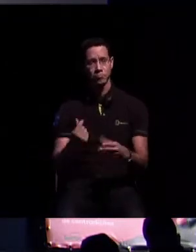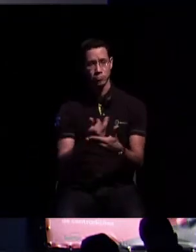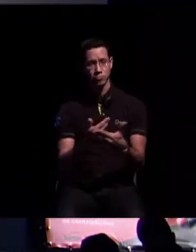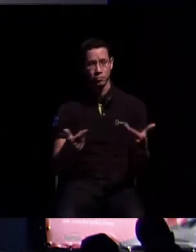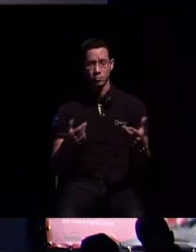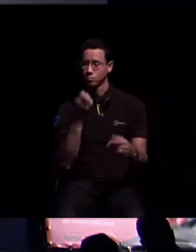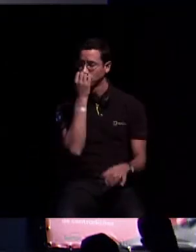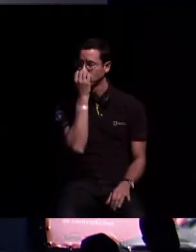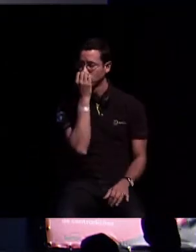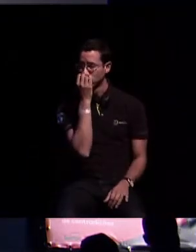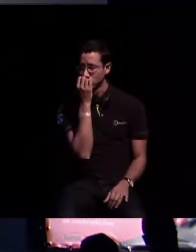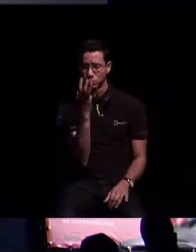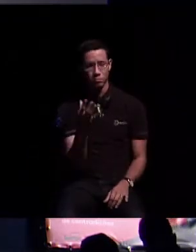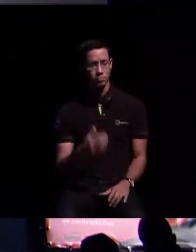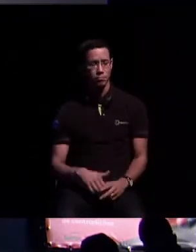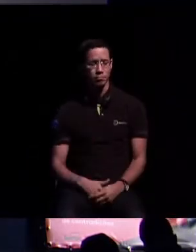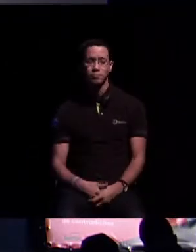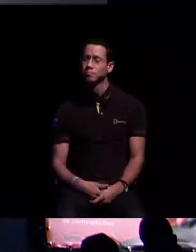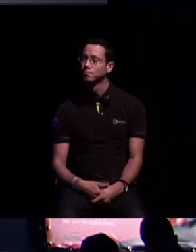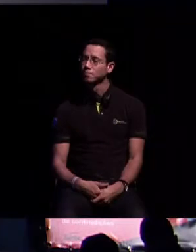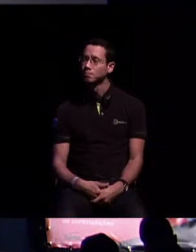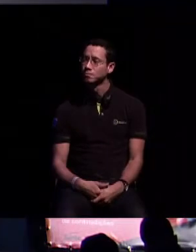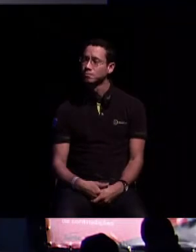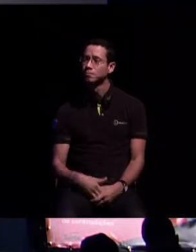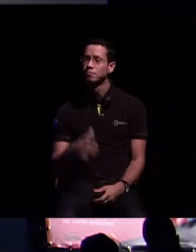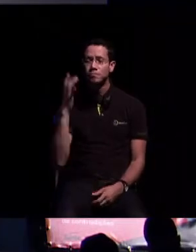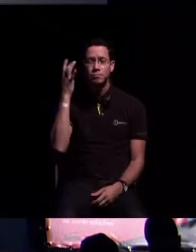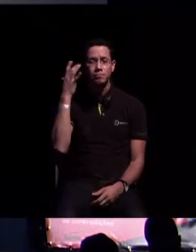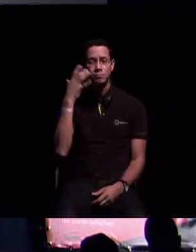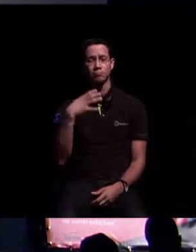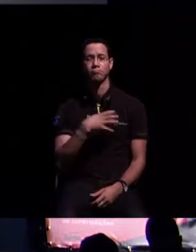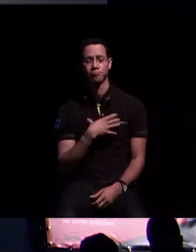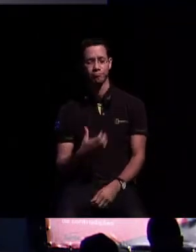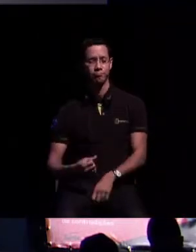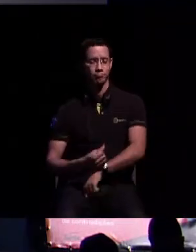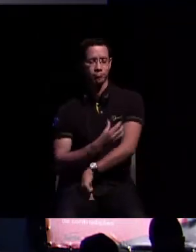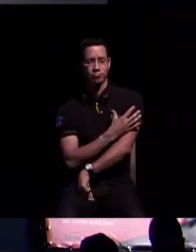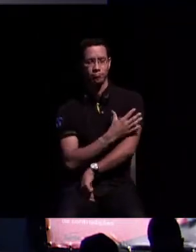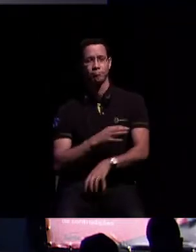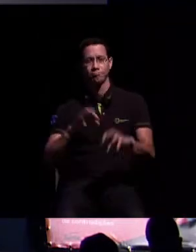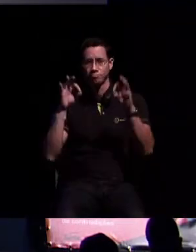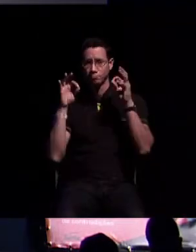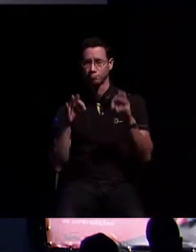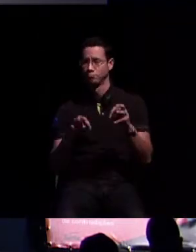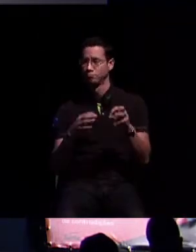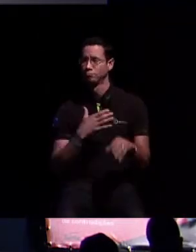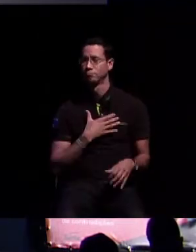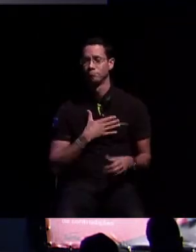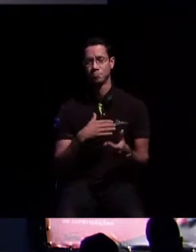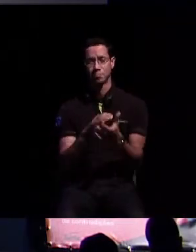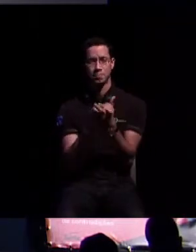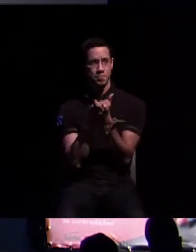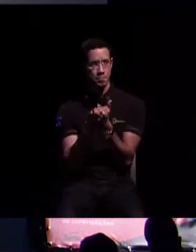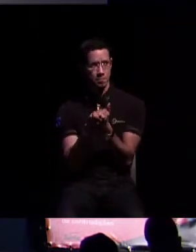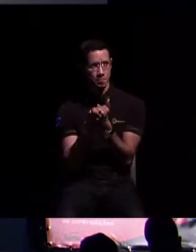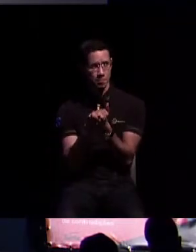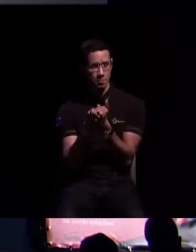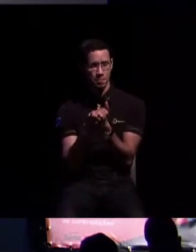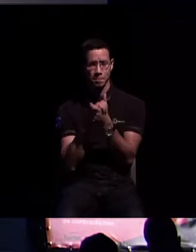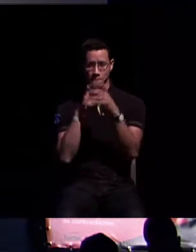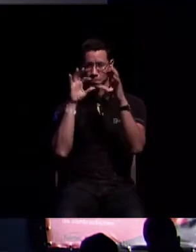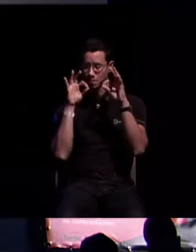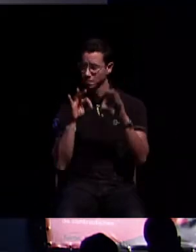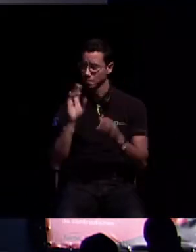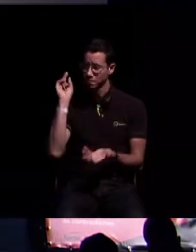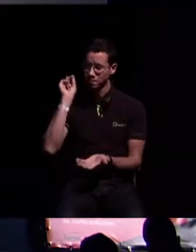acho isso, enfim, isso é algo que eu acho emocionante até. Eu gostaria de parabenizar